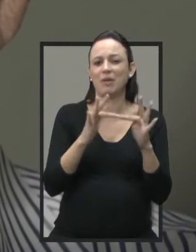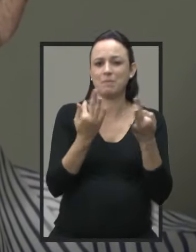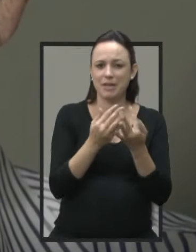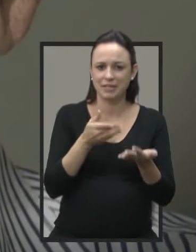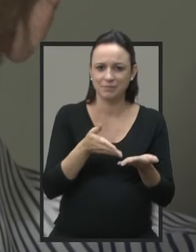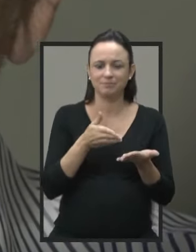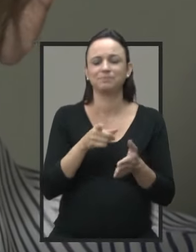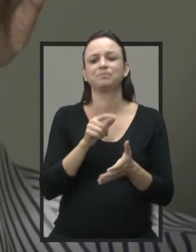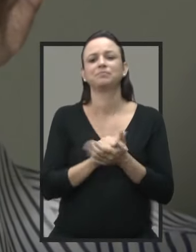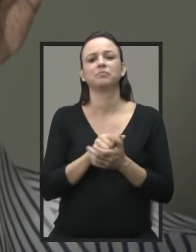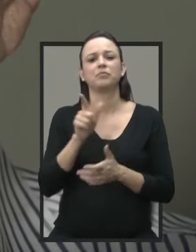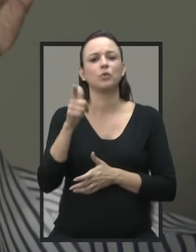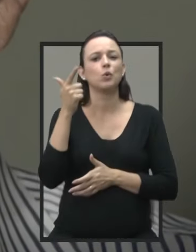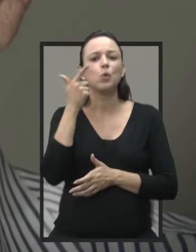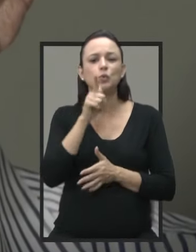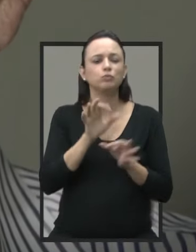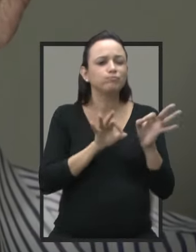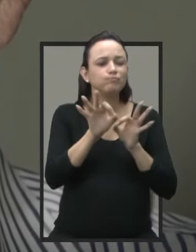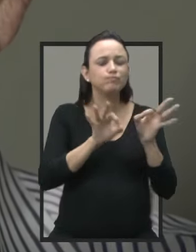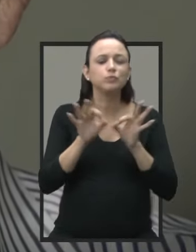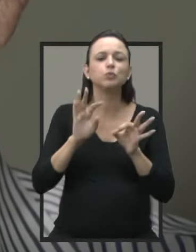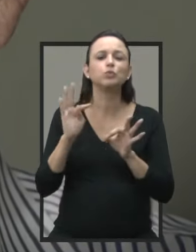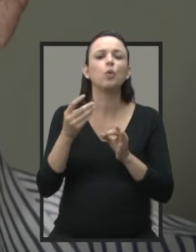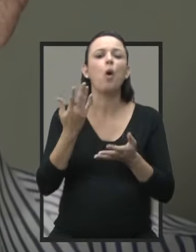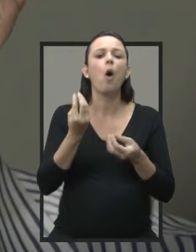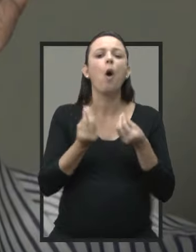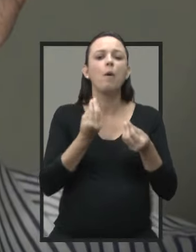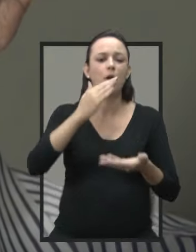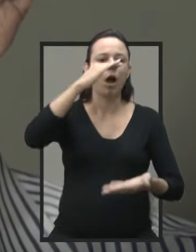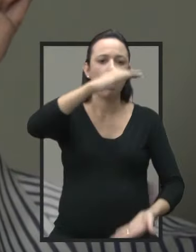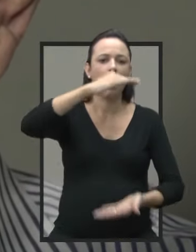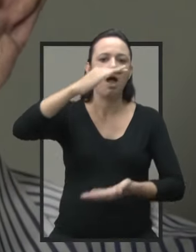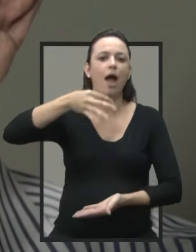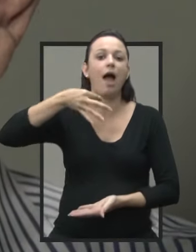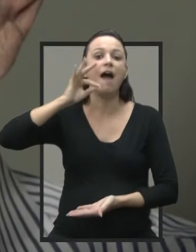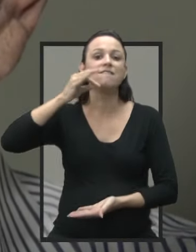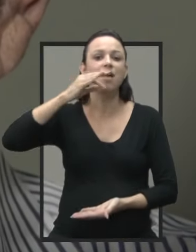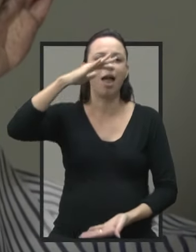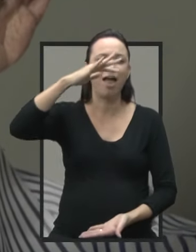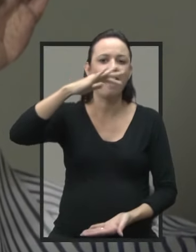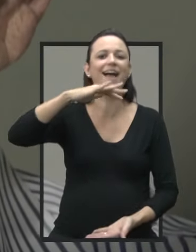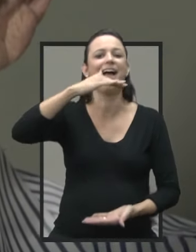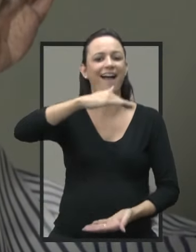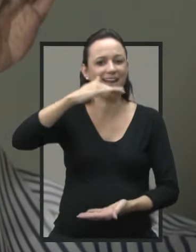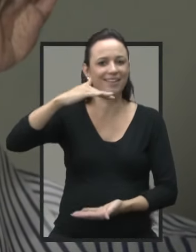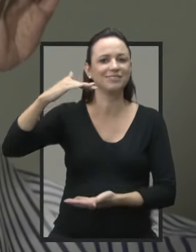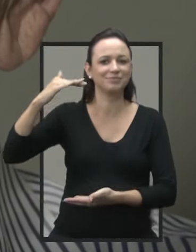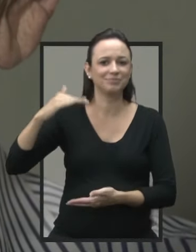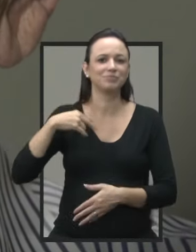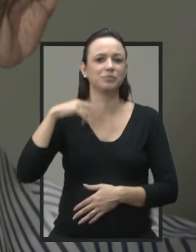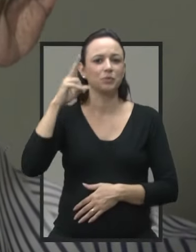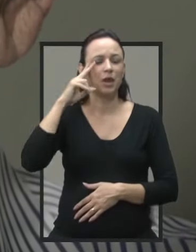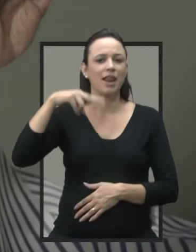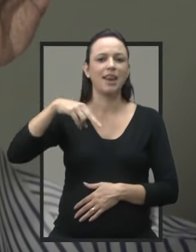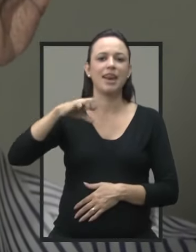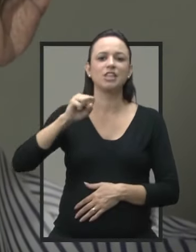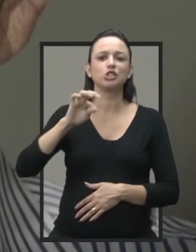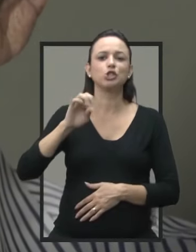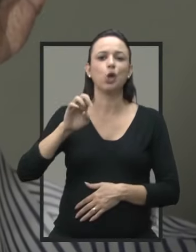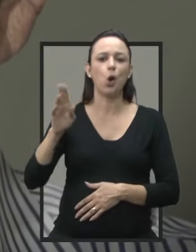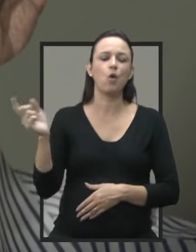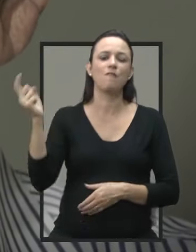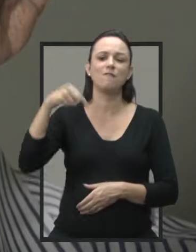ele arregimentou todos eles e através de sacas de café. Eu me lembro quando o Nestor veio do Palmeiras